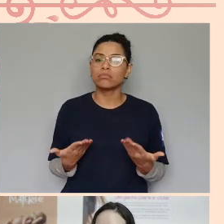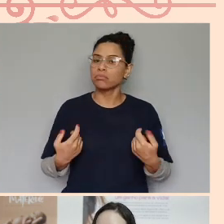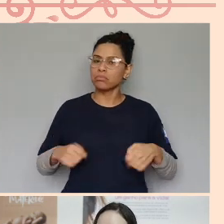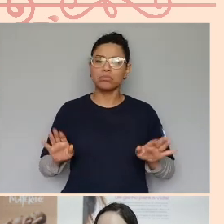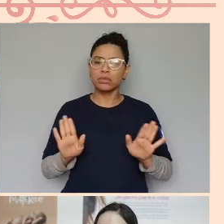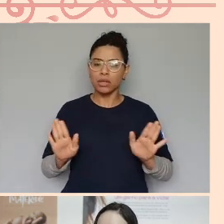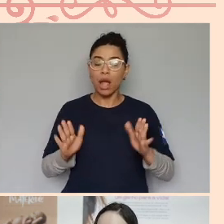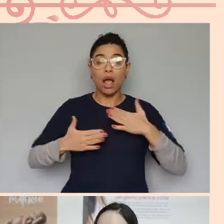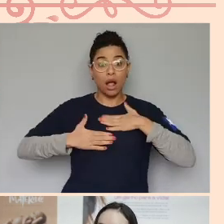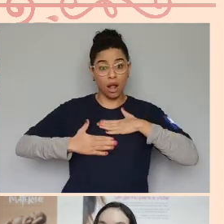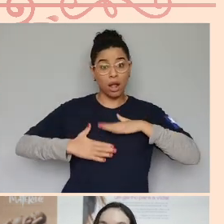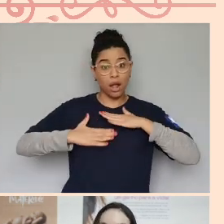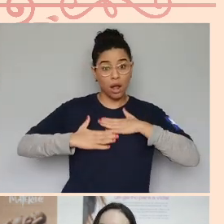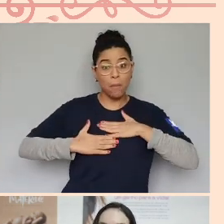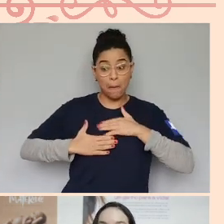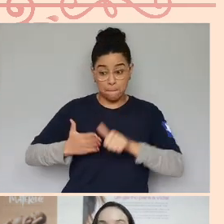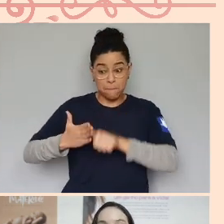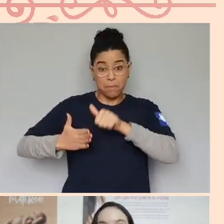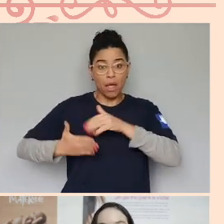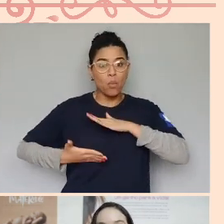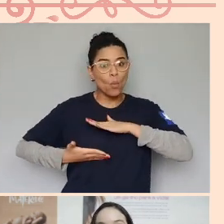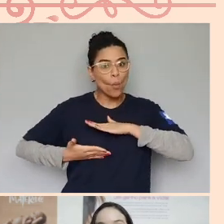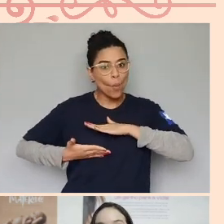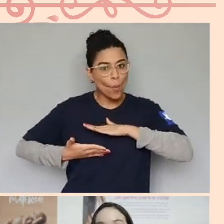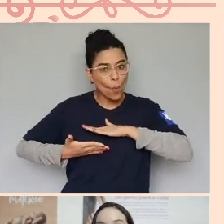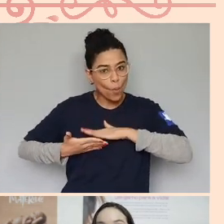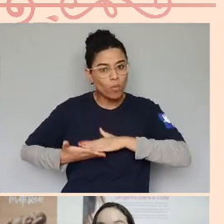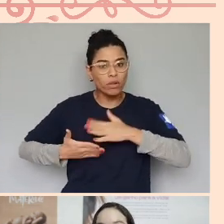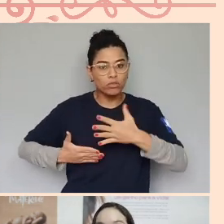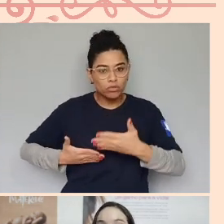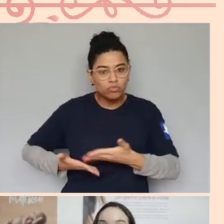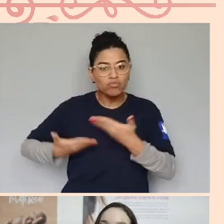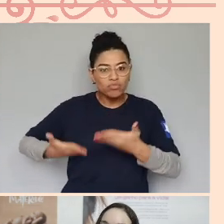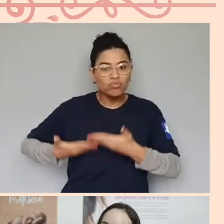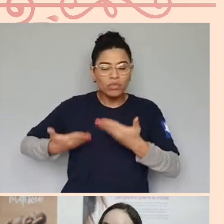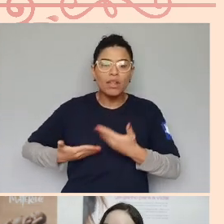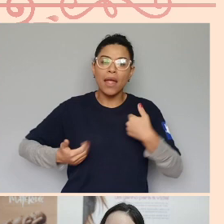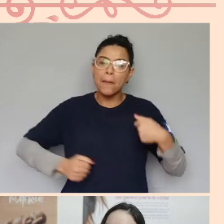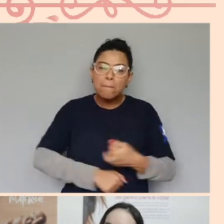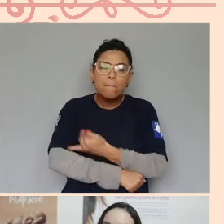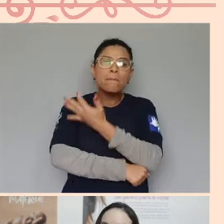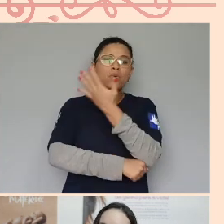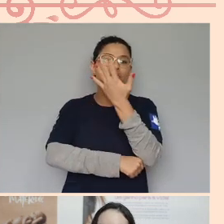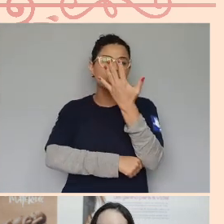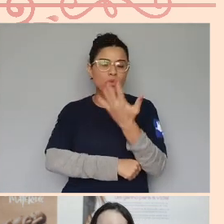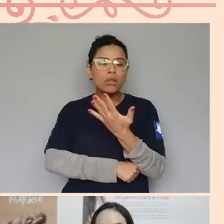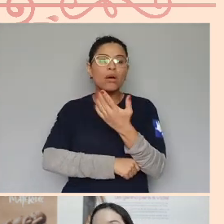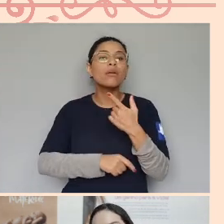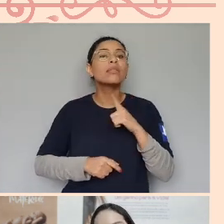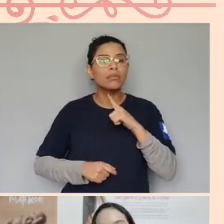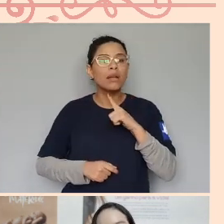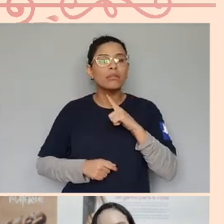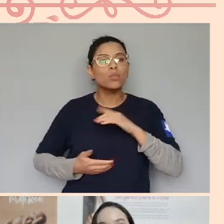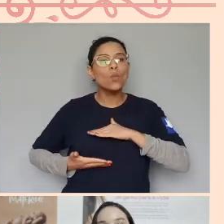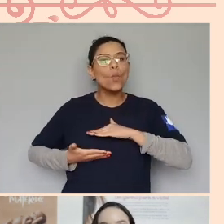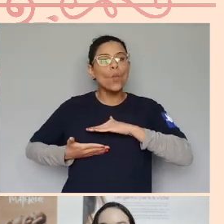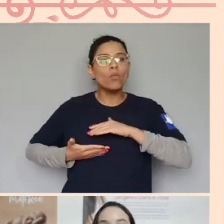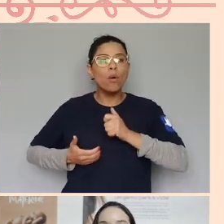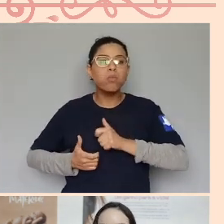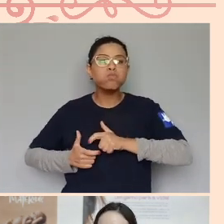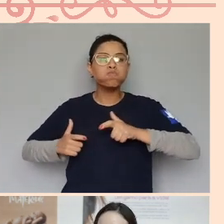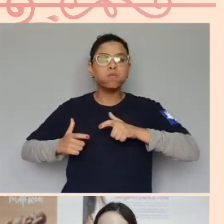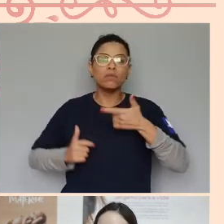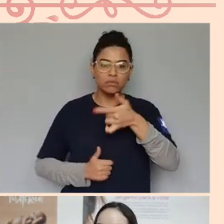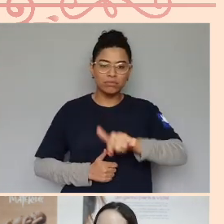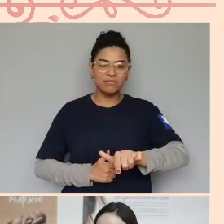começar a mamar outra mama, como o leite posterior ele é estimulado pelo emocional, que é o hormônio da ocitocina, pode ser que ele apareça antes